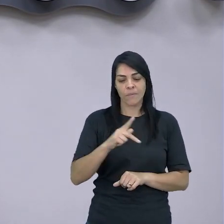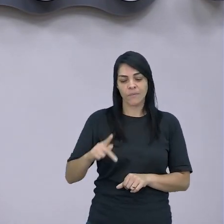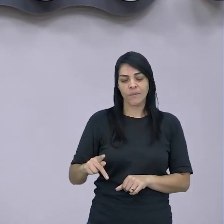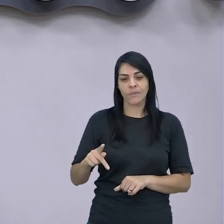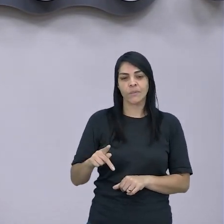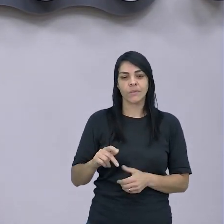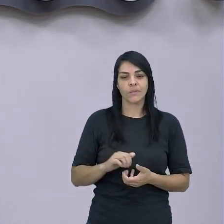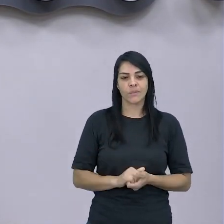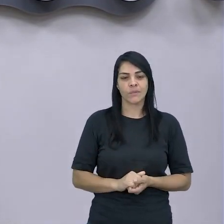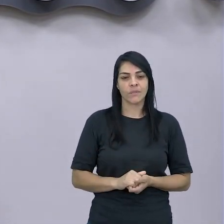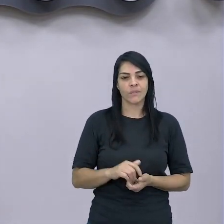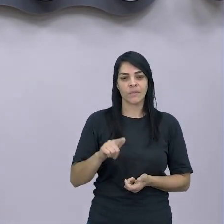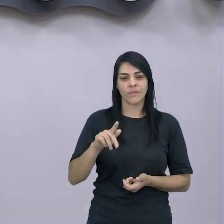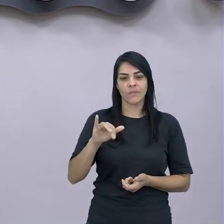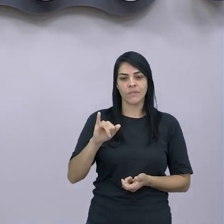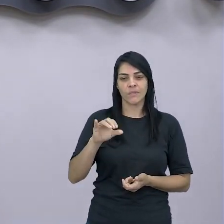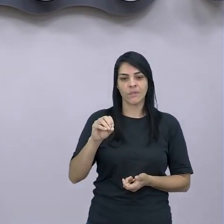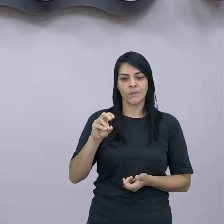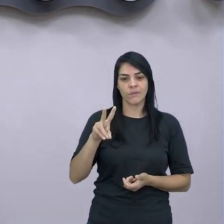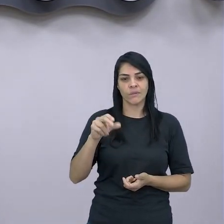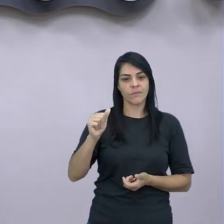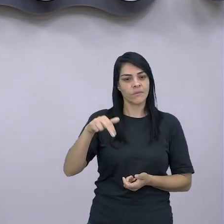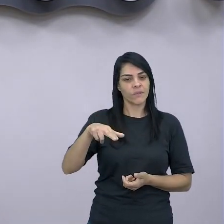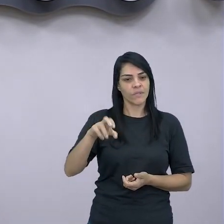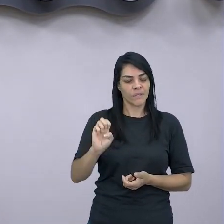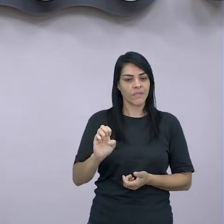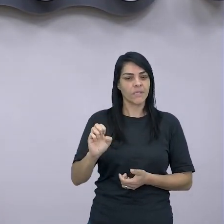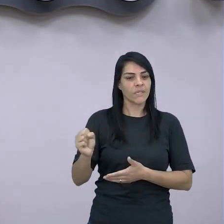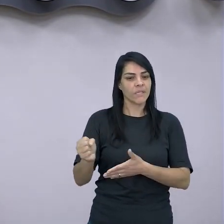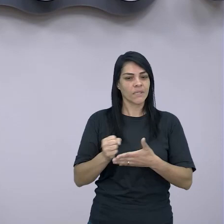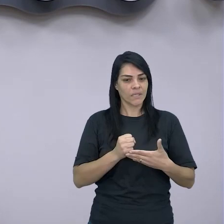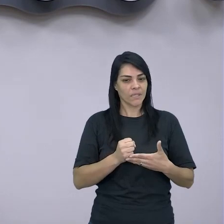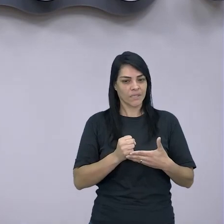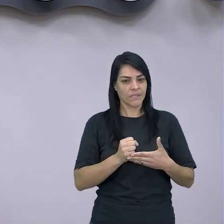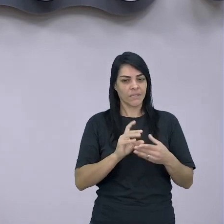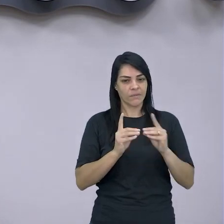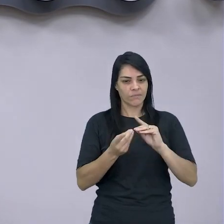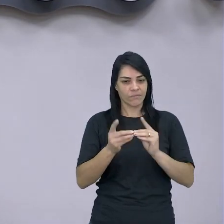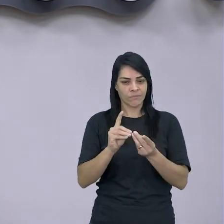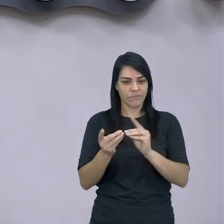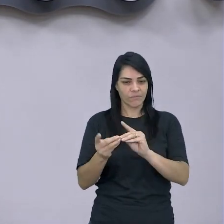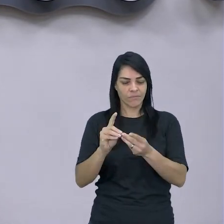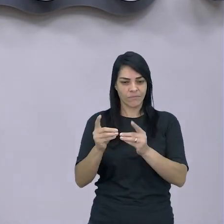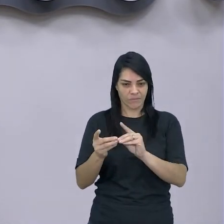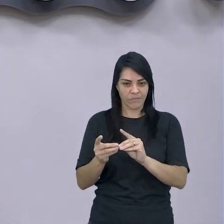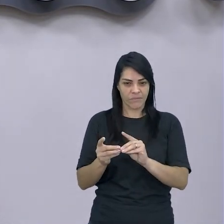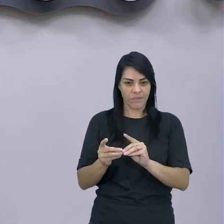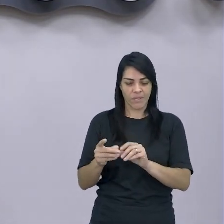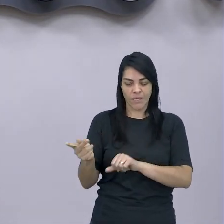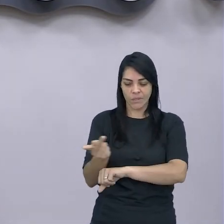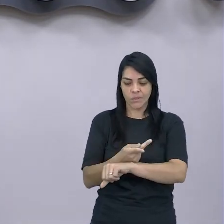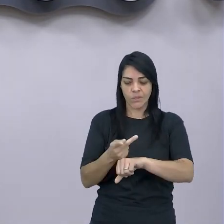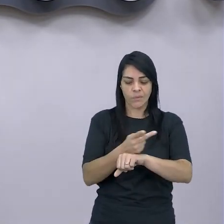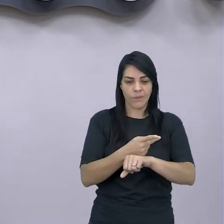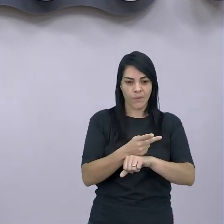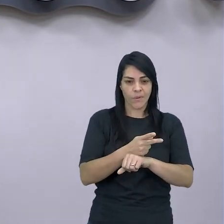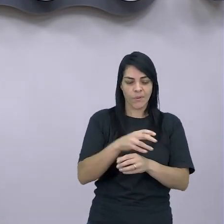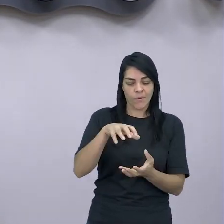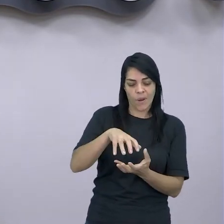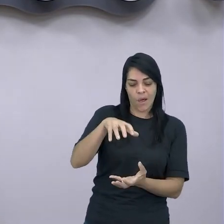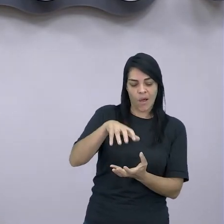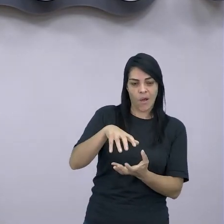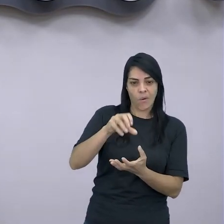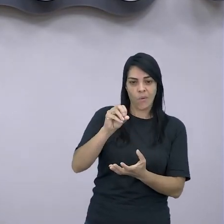Professora ou professor Giovanni, né, trazendo gincanas de caça aos ovos, né, e a Maria Luísa